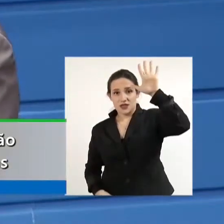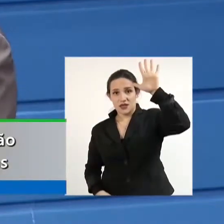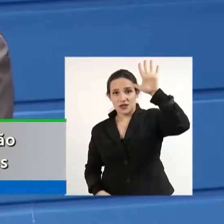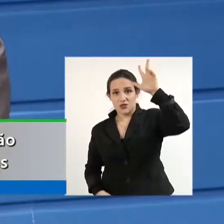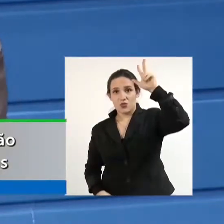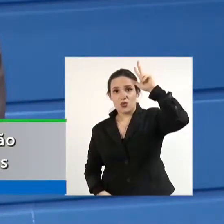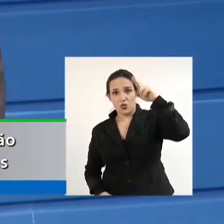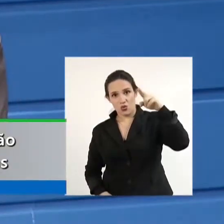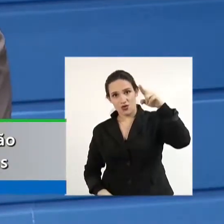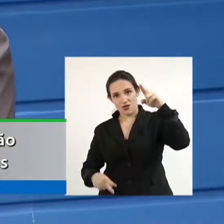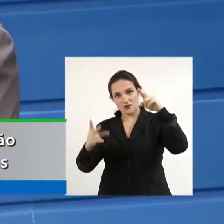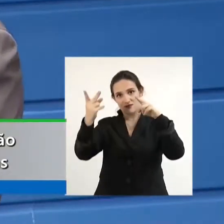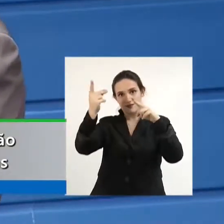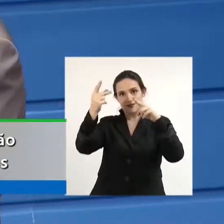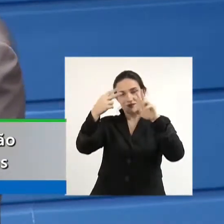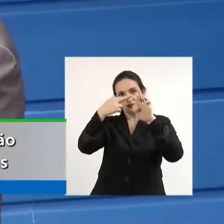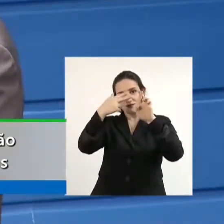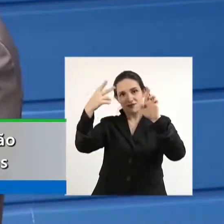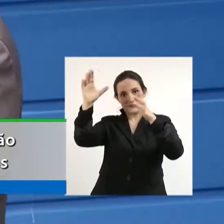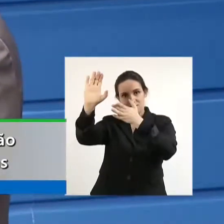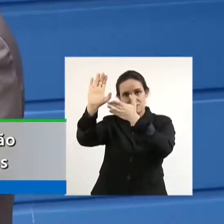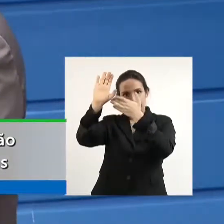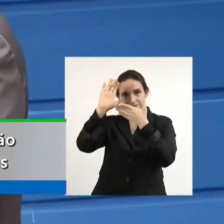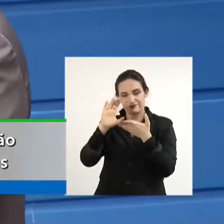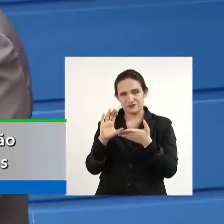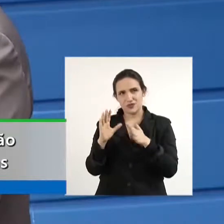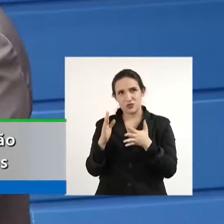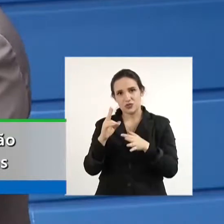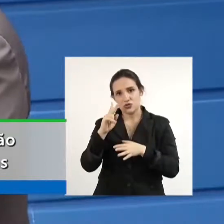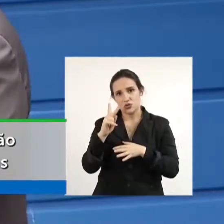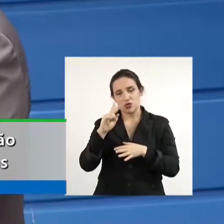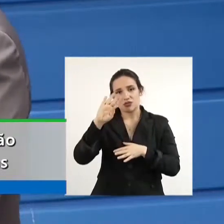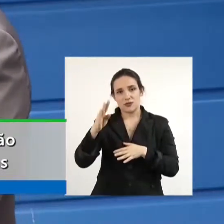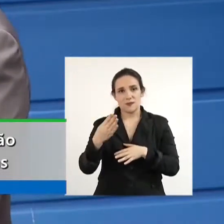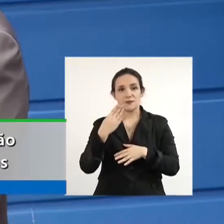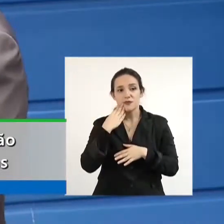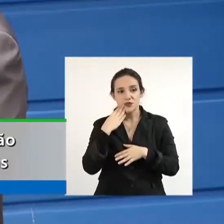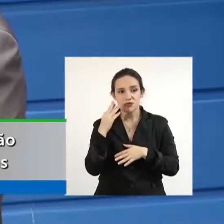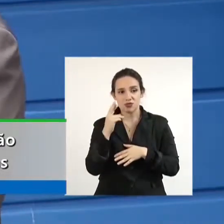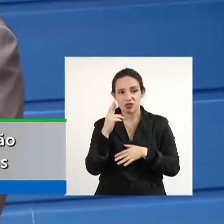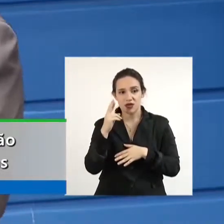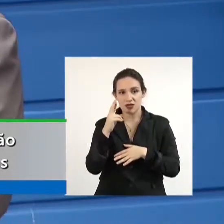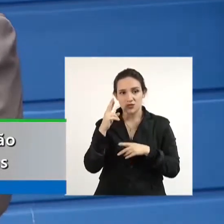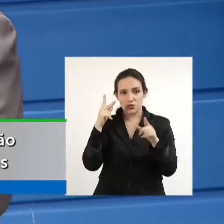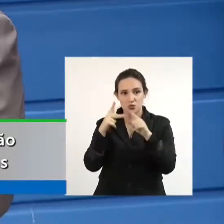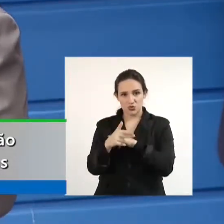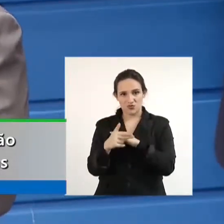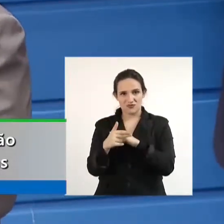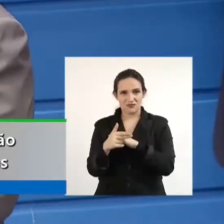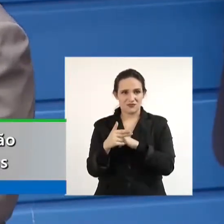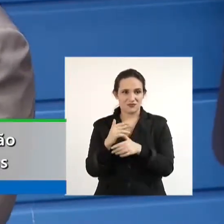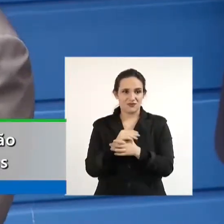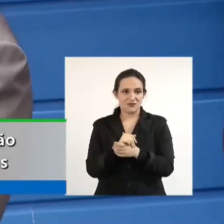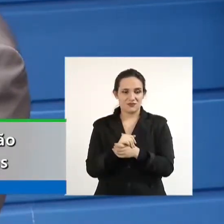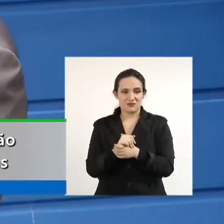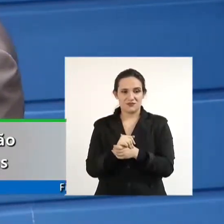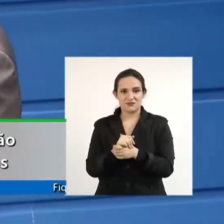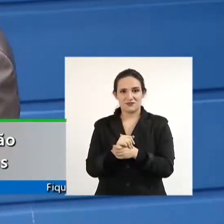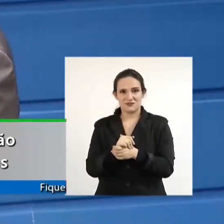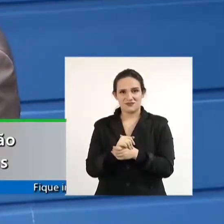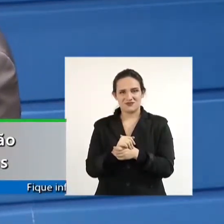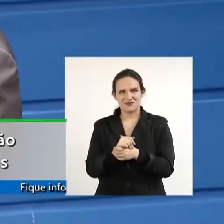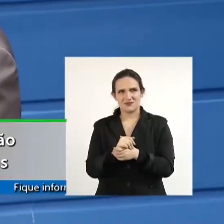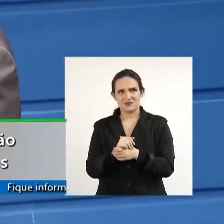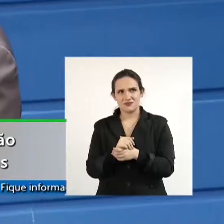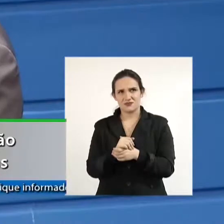ele cortou da assistência social mais de 2 bilhões de reais desde do